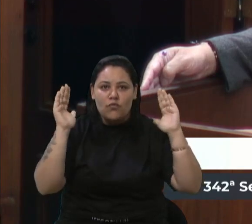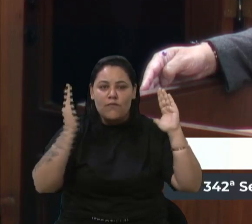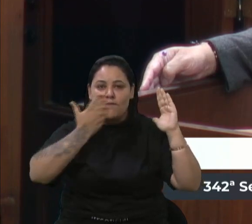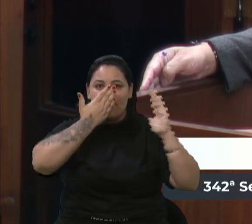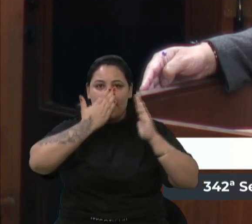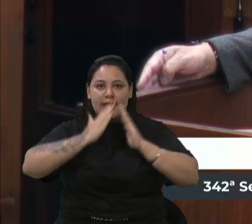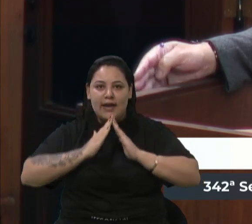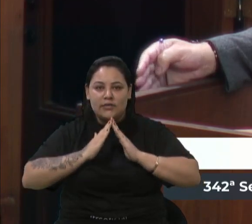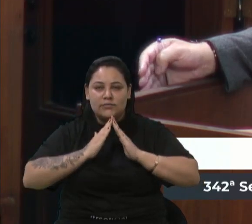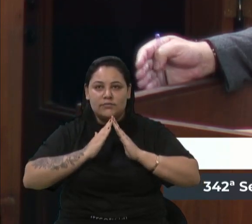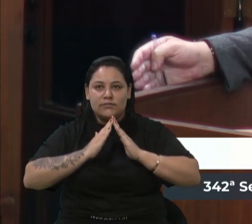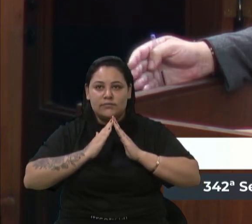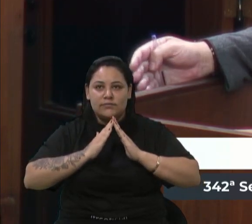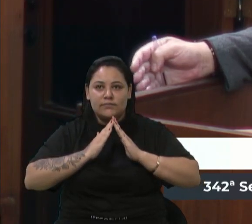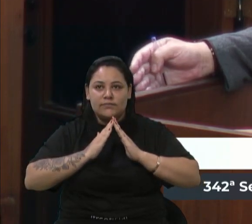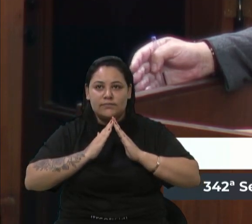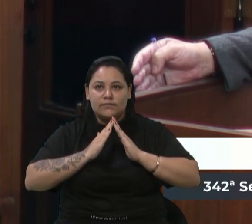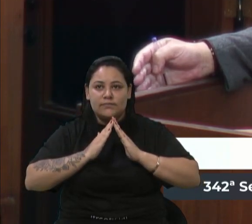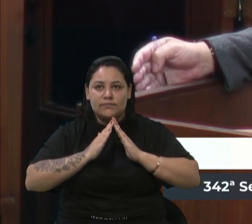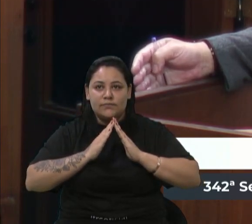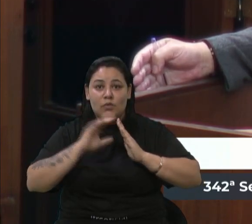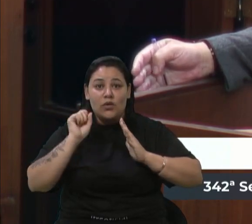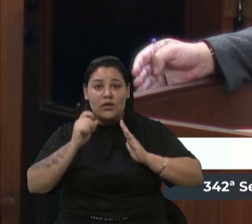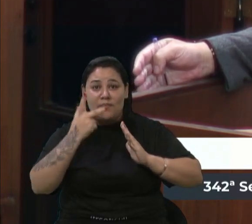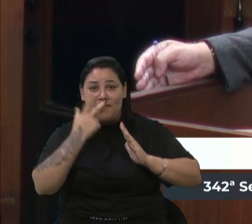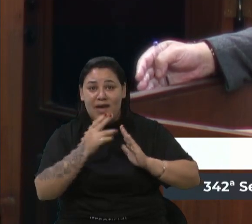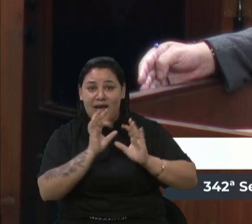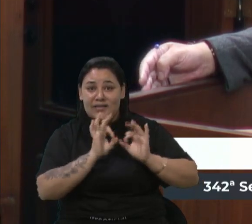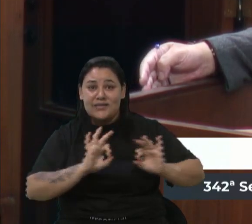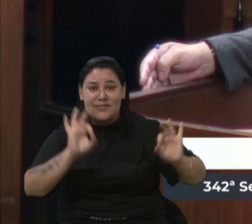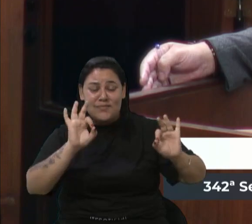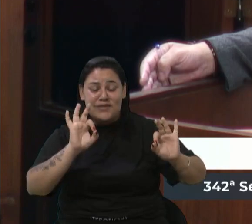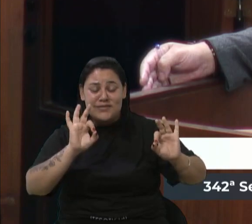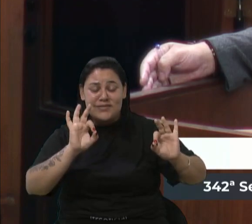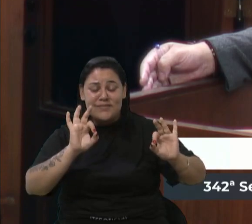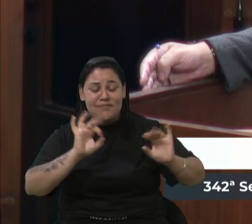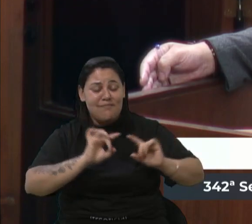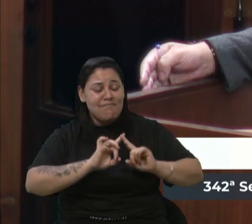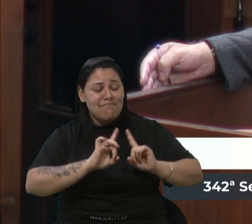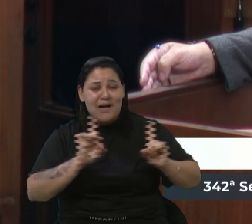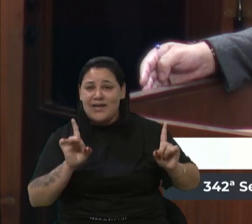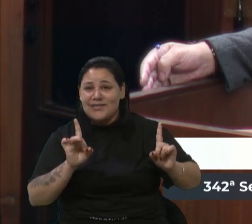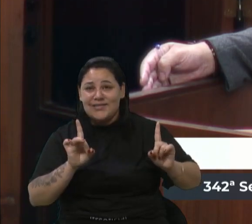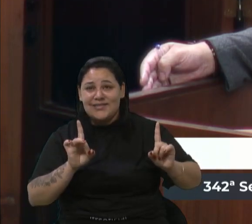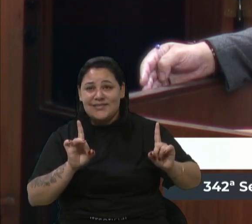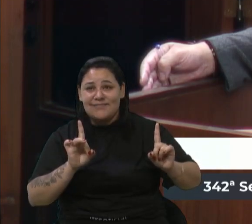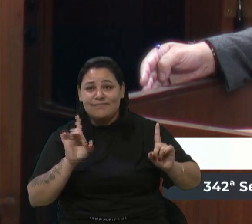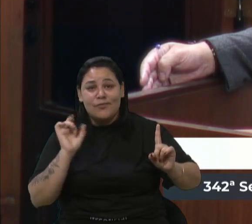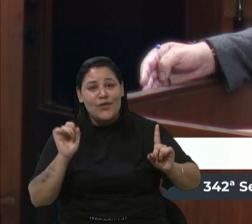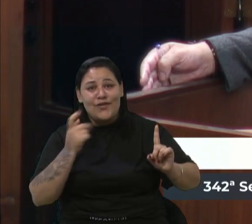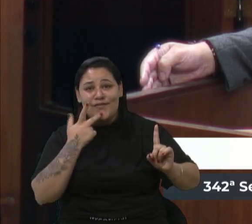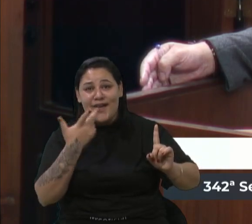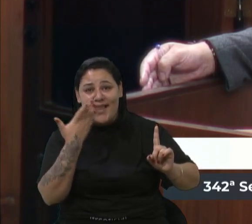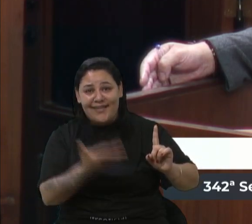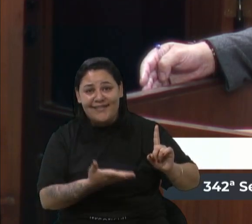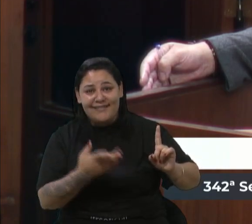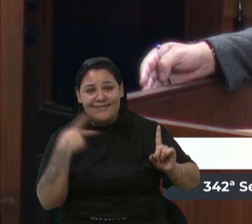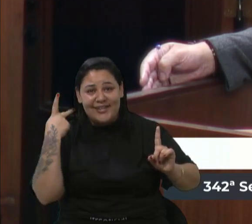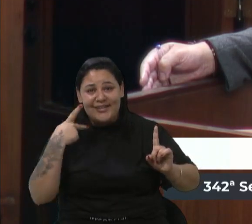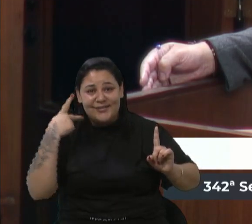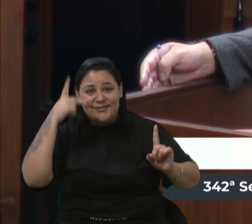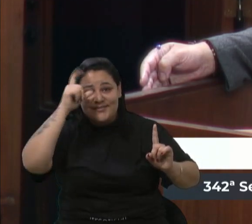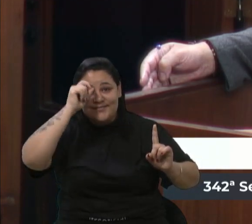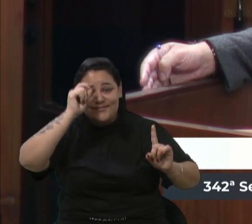casa, o que parece uma coisa simples, mas é aquilo que a gente fala, vereador Scal, que o senhor falou a semana